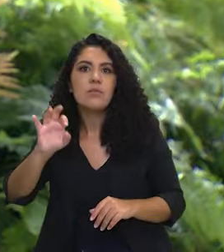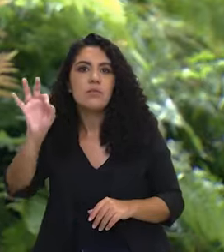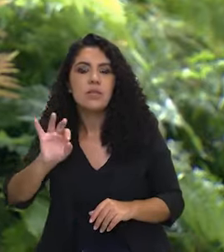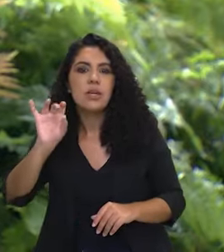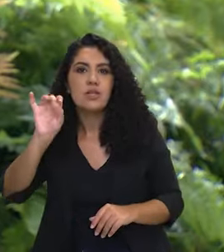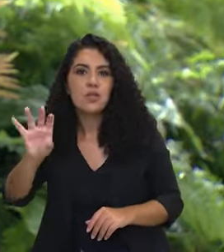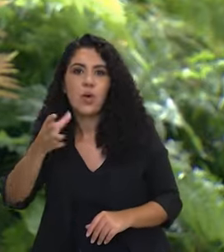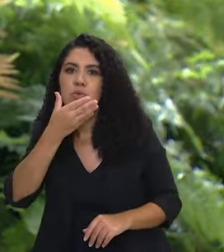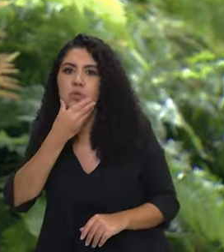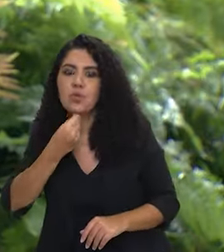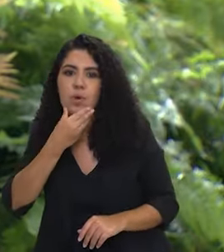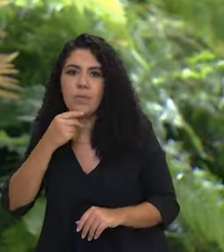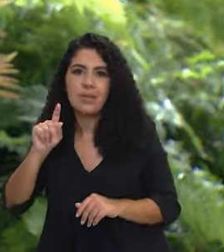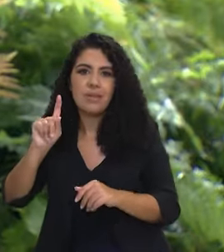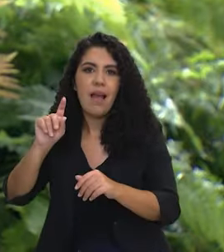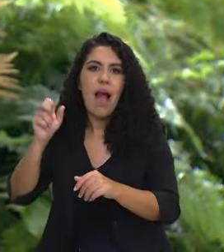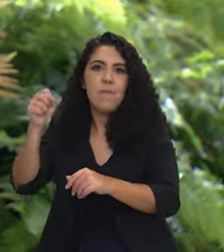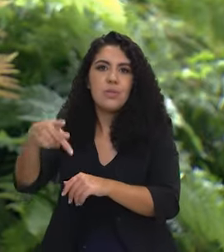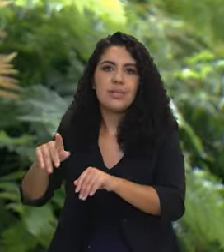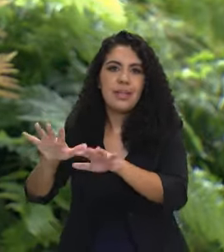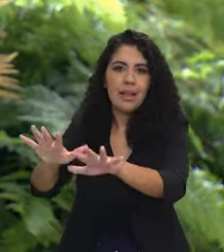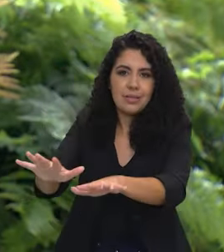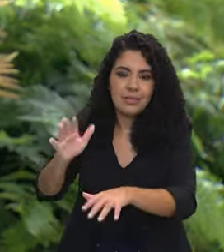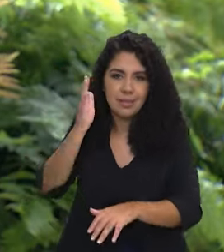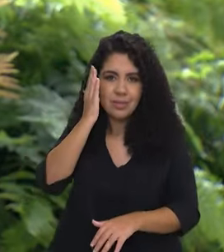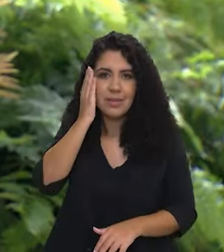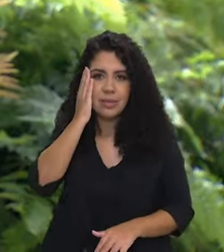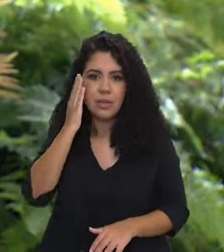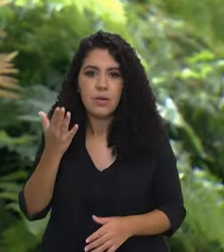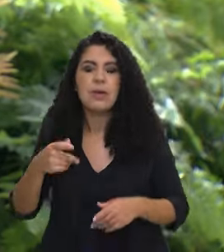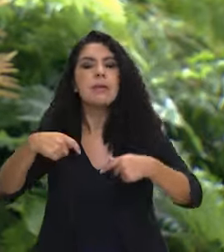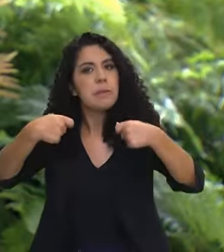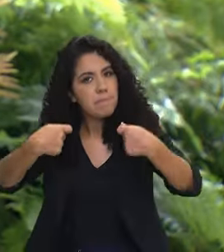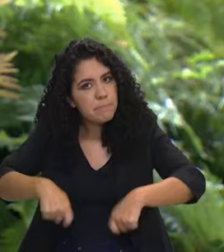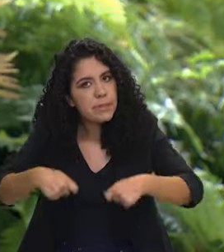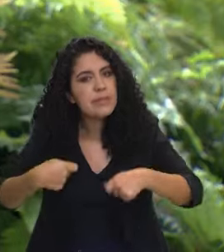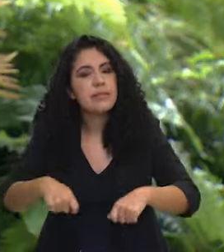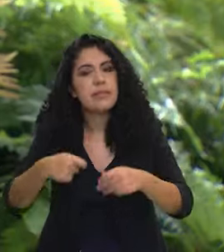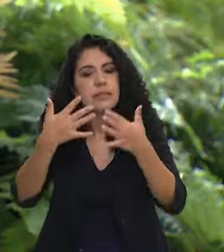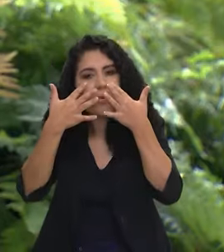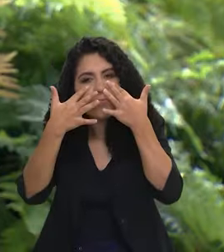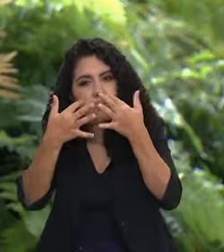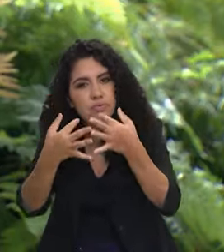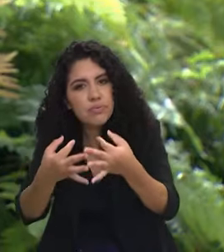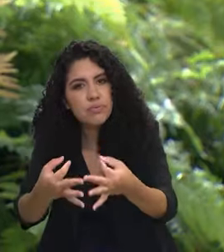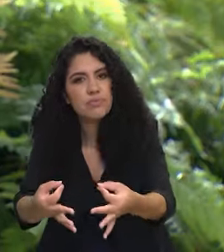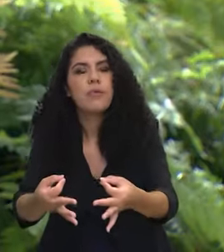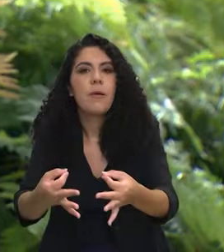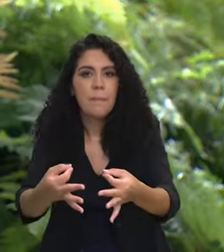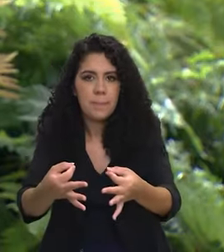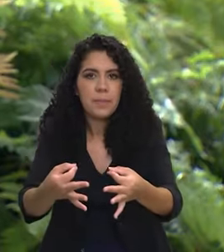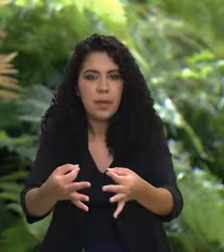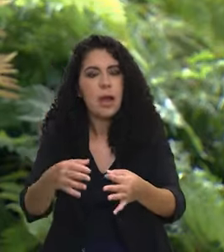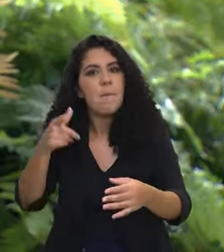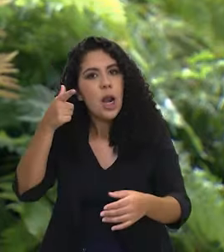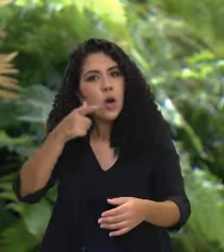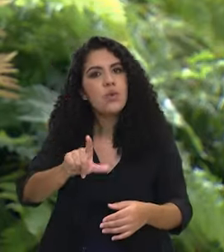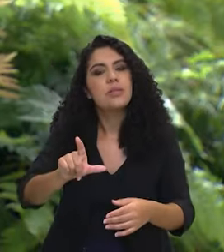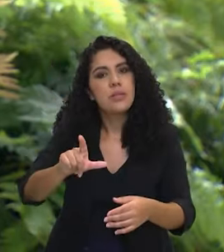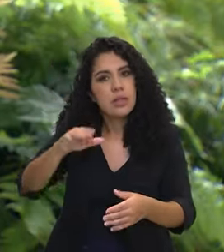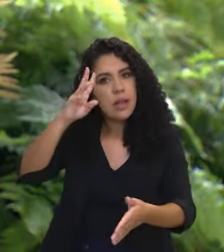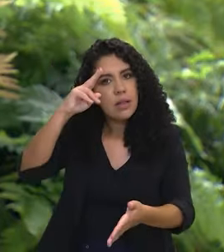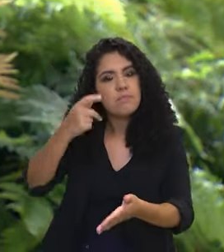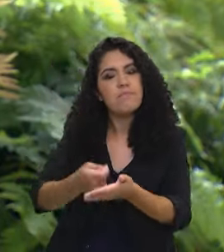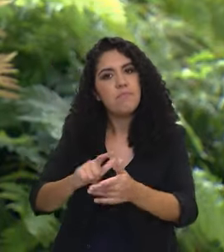vários fatores que dificultam essa ascensão e que precisam de um olhar atento do Estado e de medidas